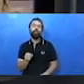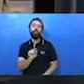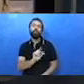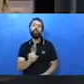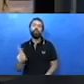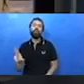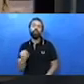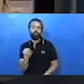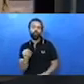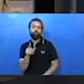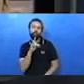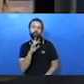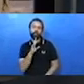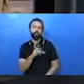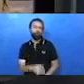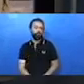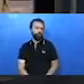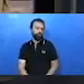sabe sobre ele?